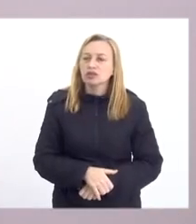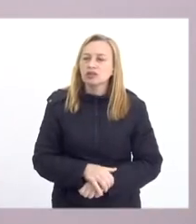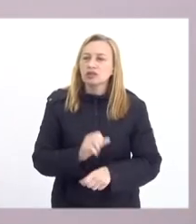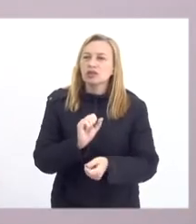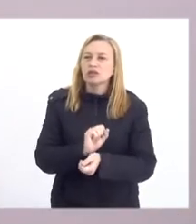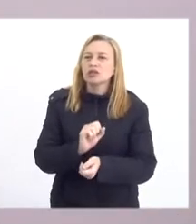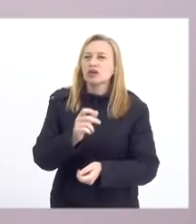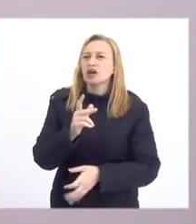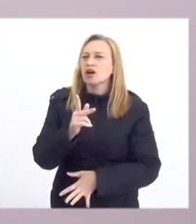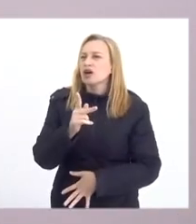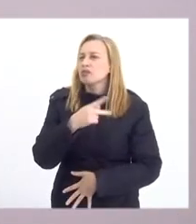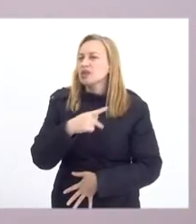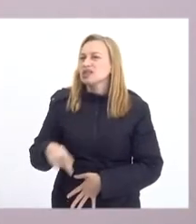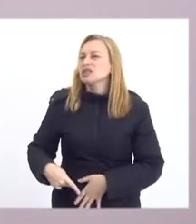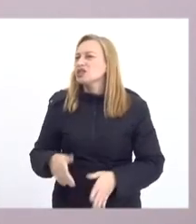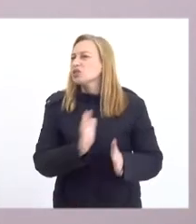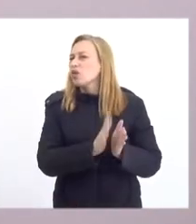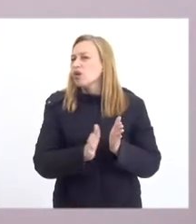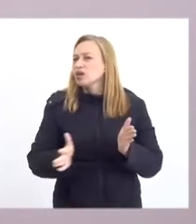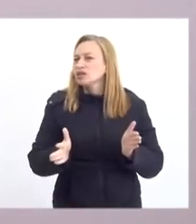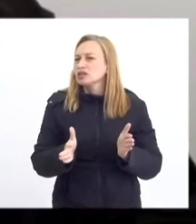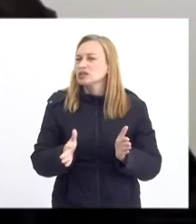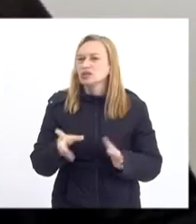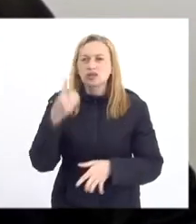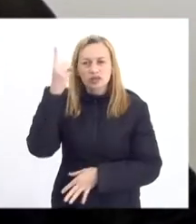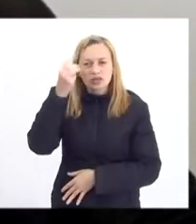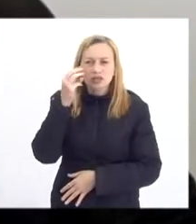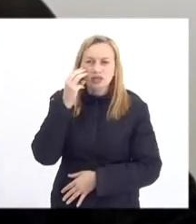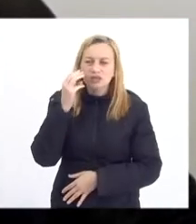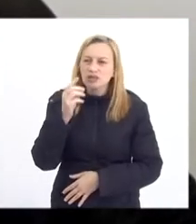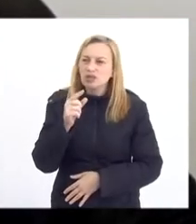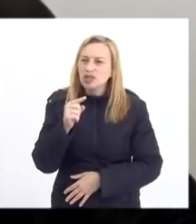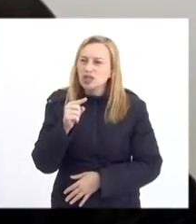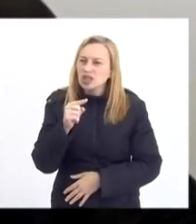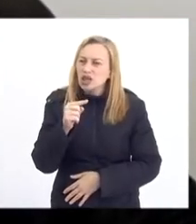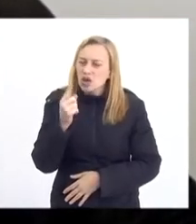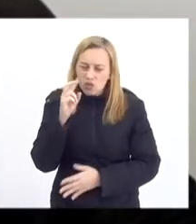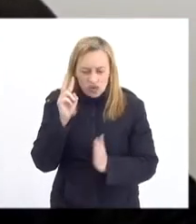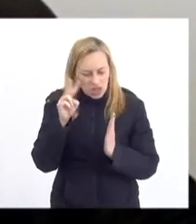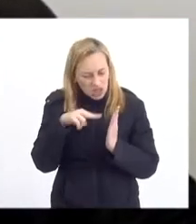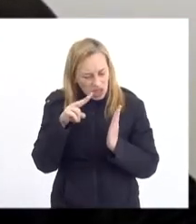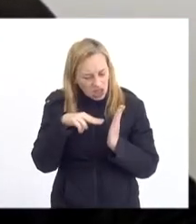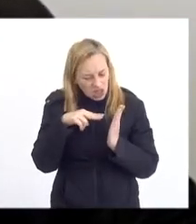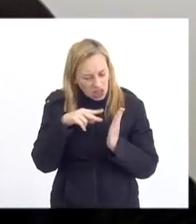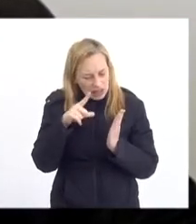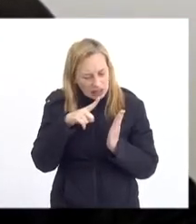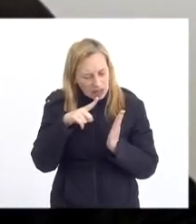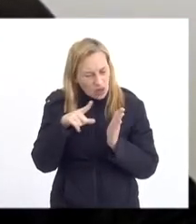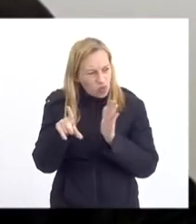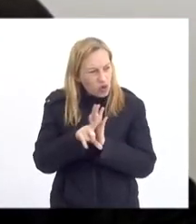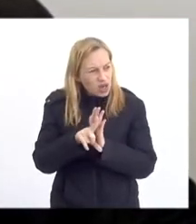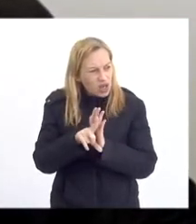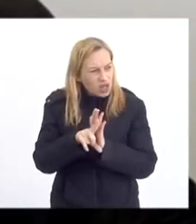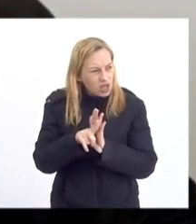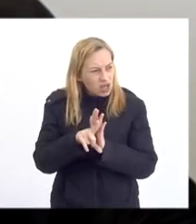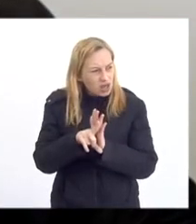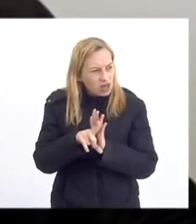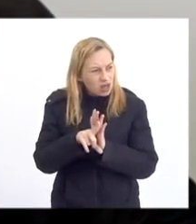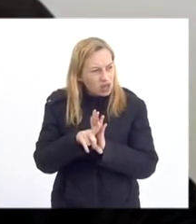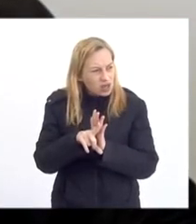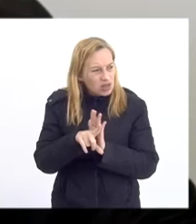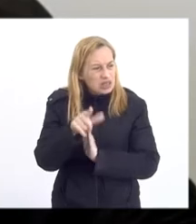Pacheco, 20, deputado de órgão. Valdec. Constatei aqui que tem uma lei em vigor,